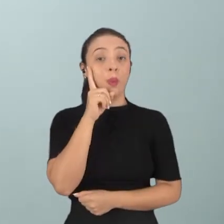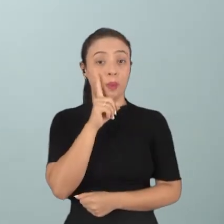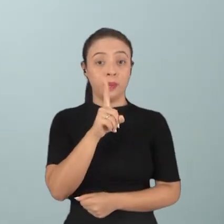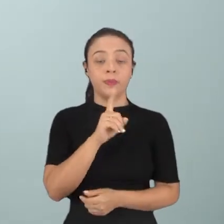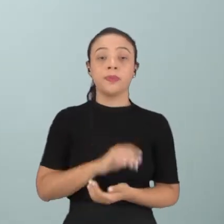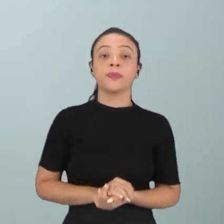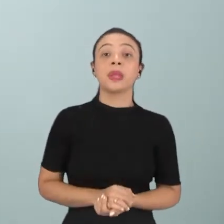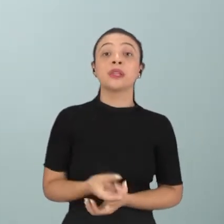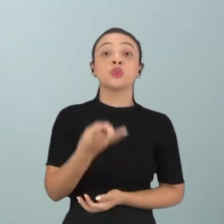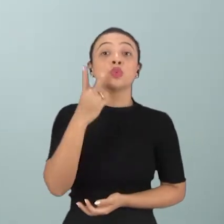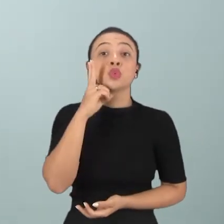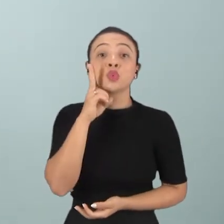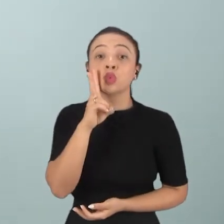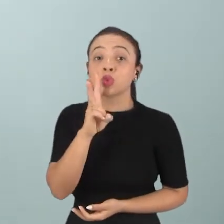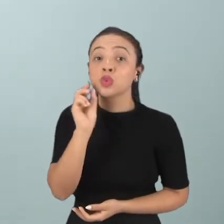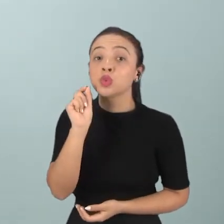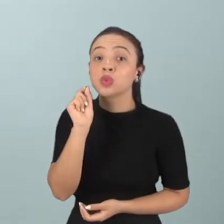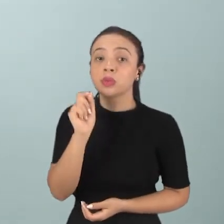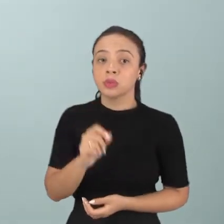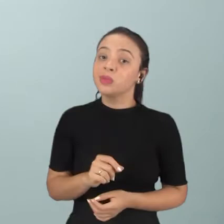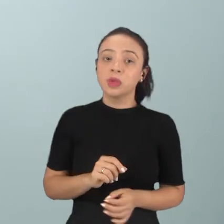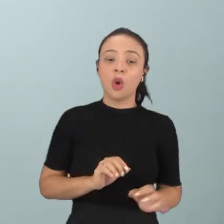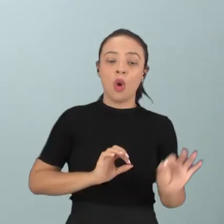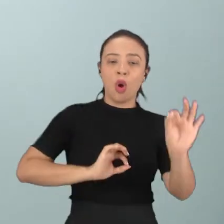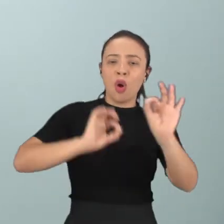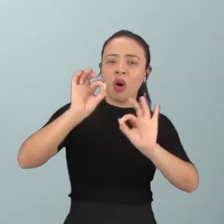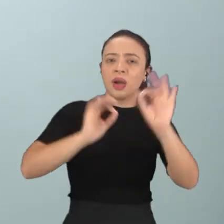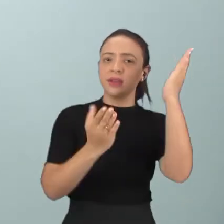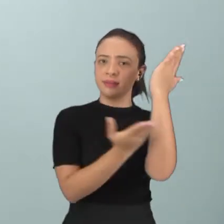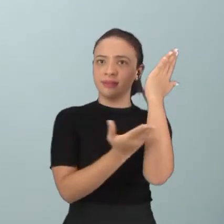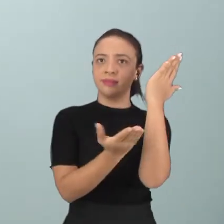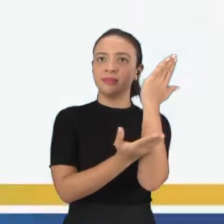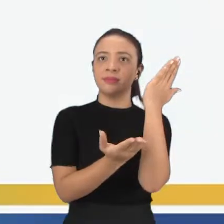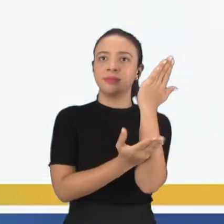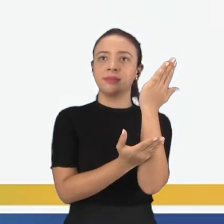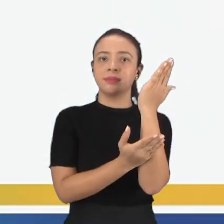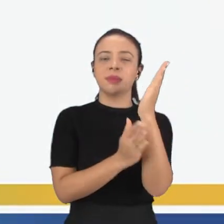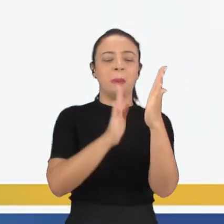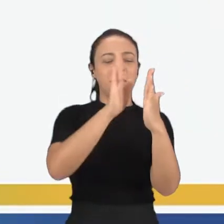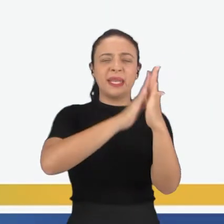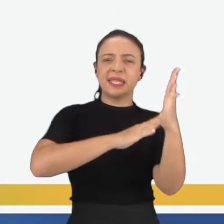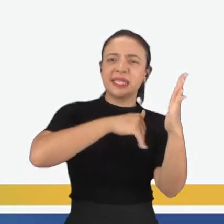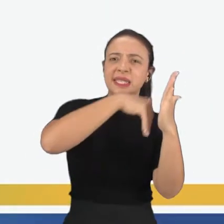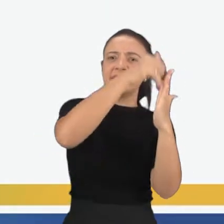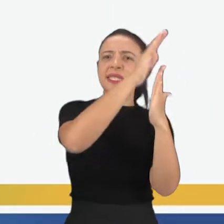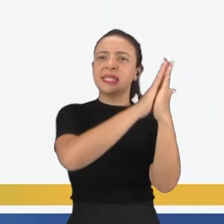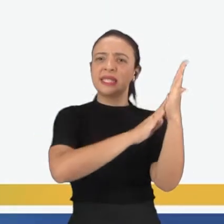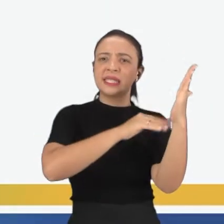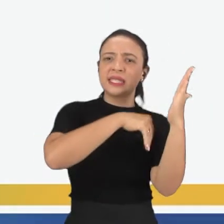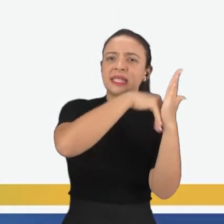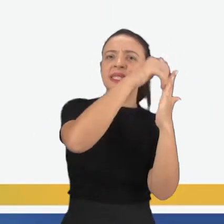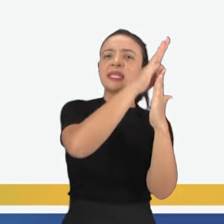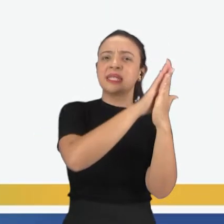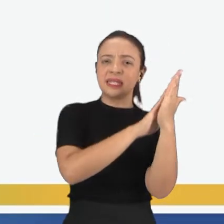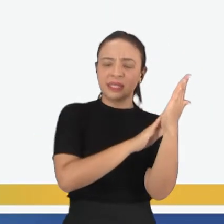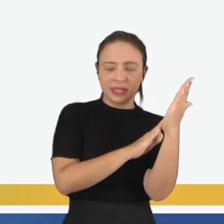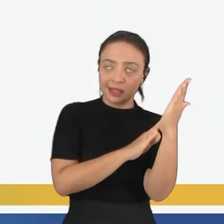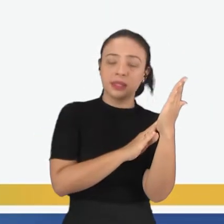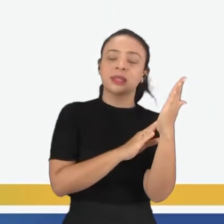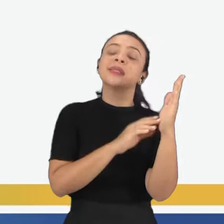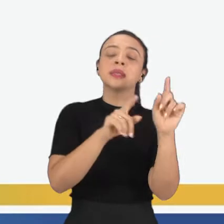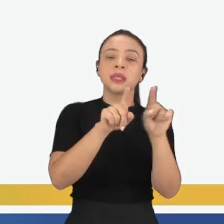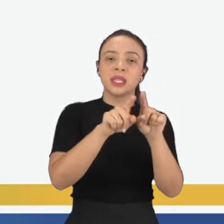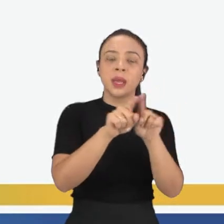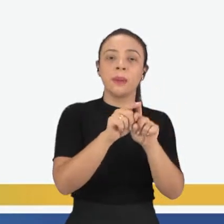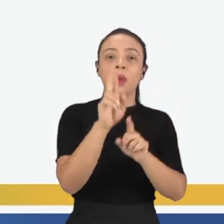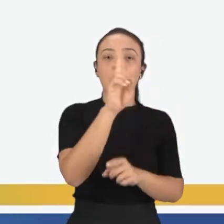dia, então, eles começam a enfeitar esses troncos. Então, eles pintam esses troncos com genipapo, eles